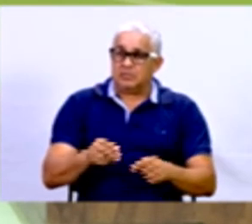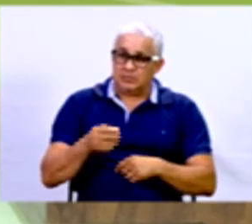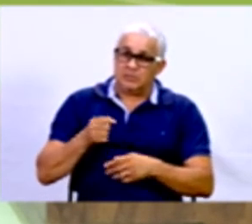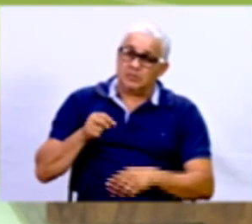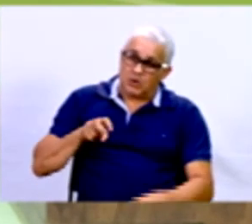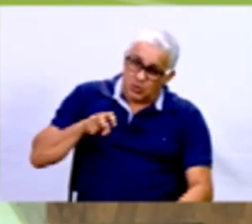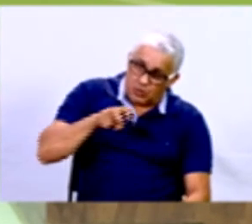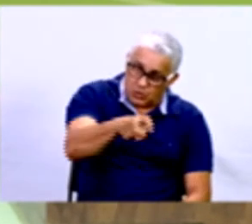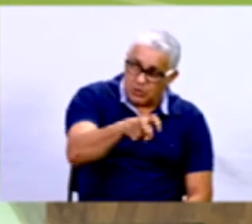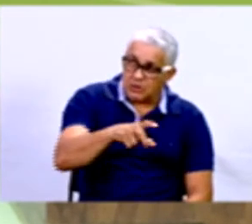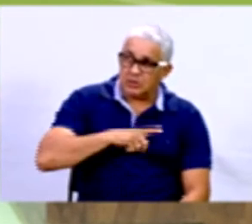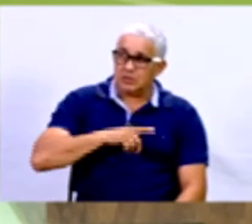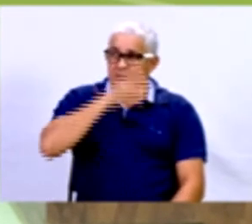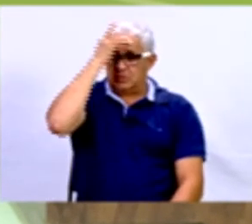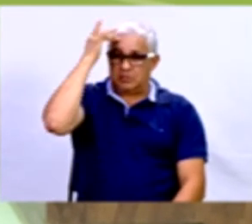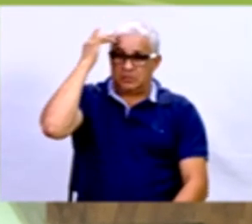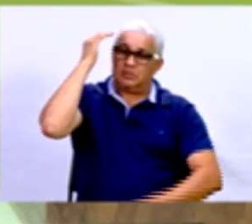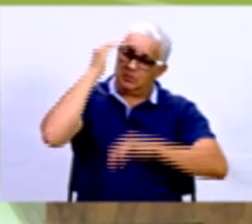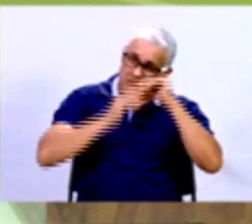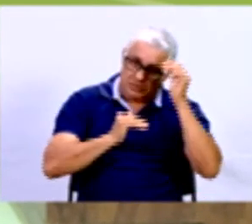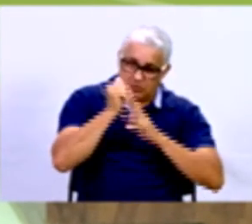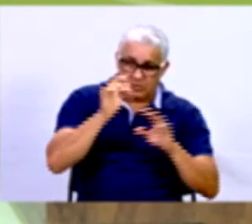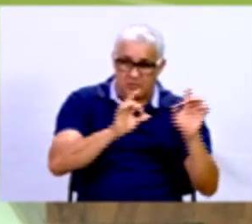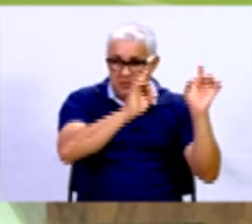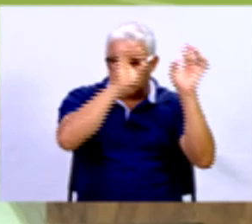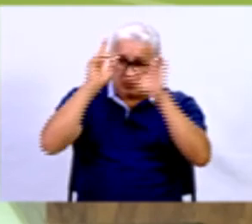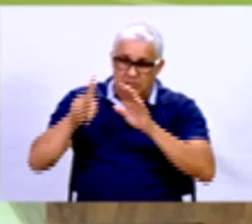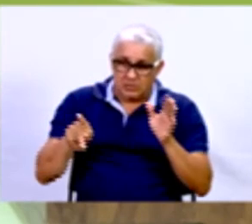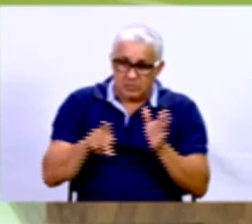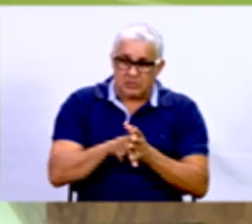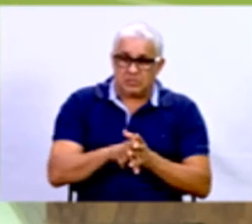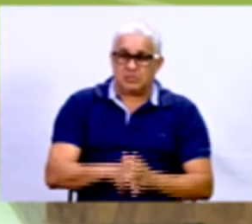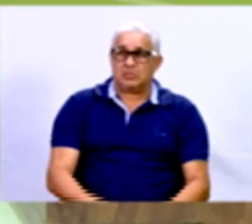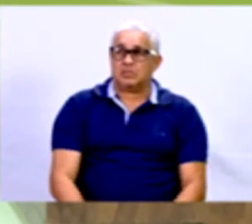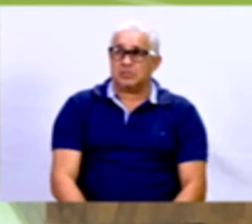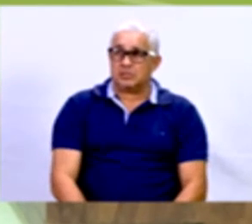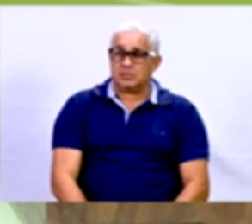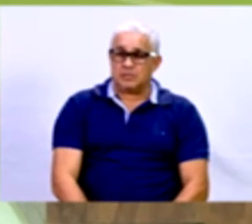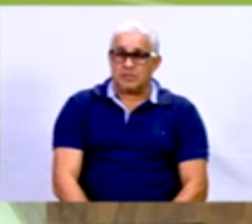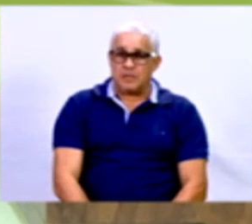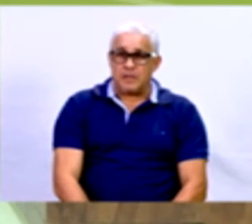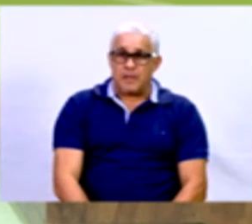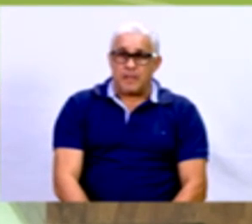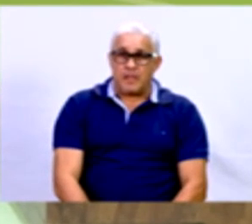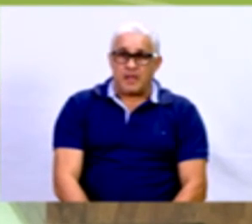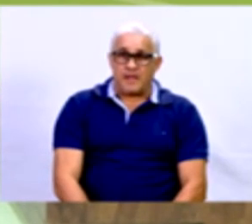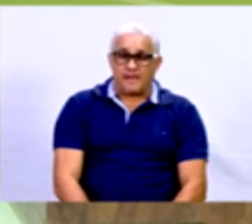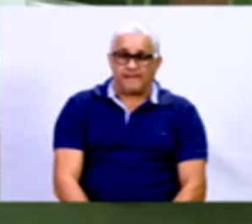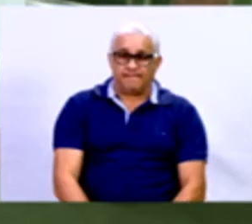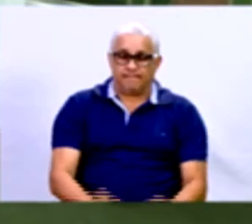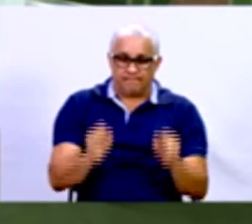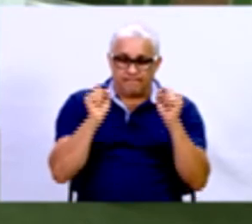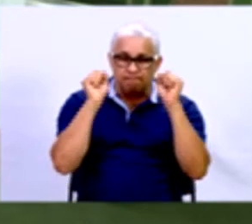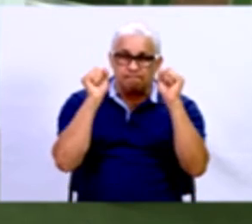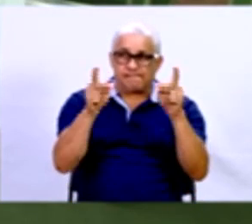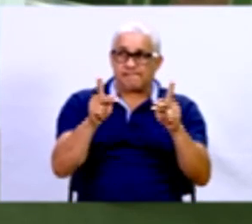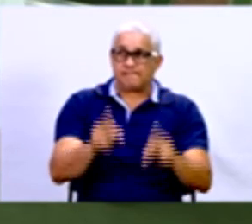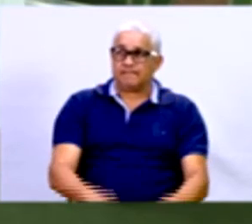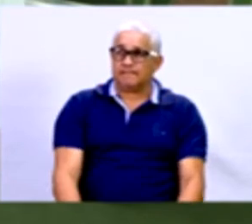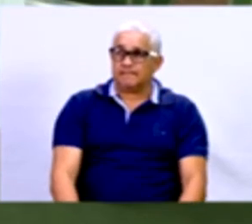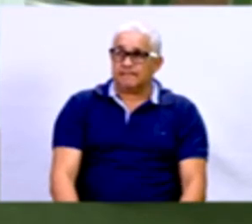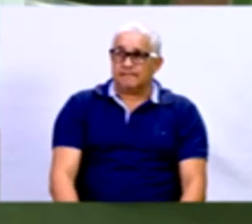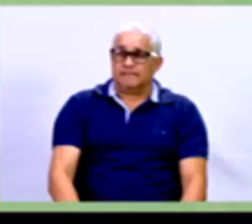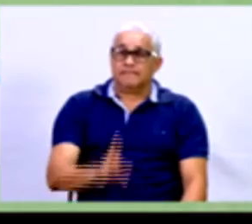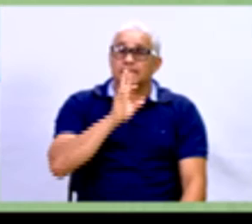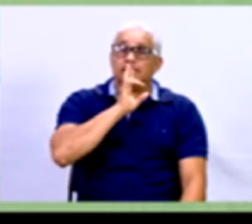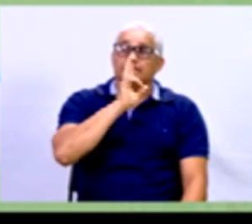Ele também tem pessoas especializadas, médicos especializados para fazer esse atendimento. Ok. Então vamos lá, a